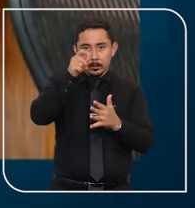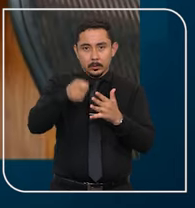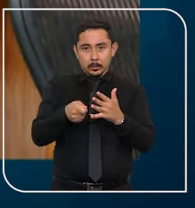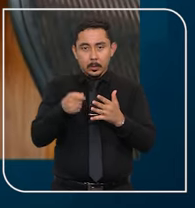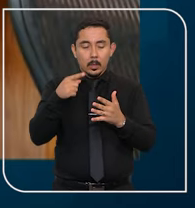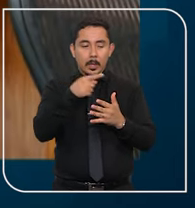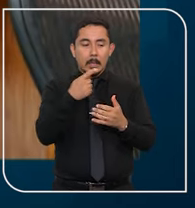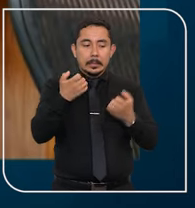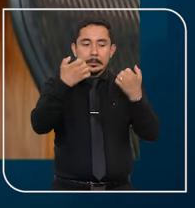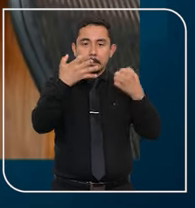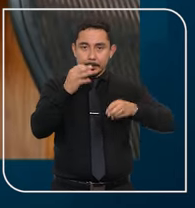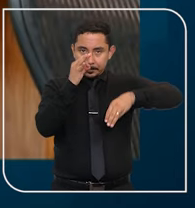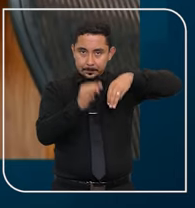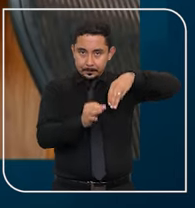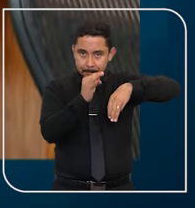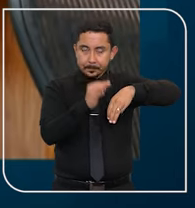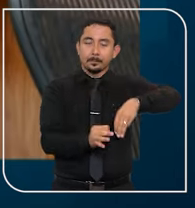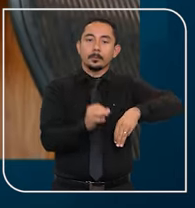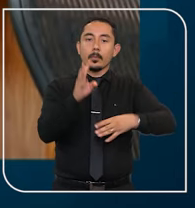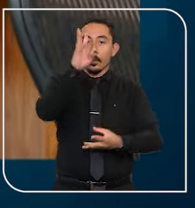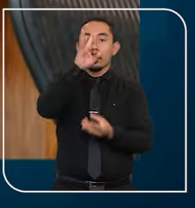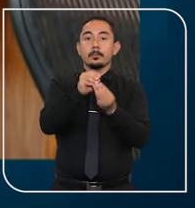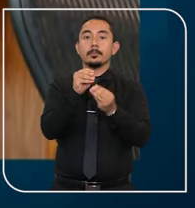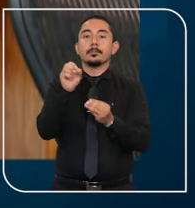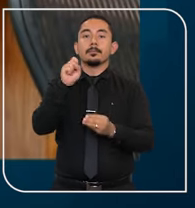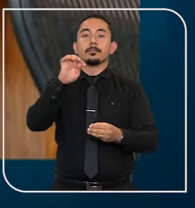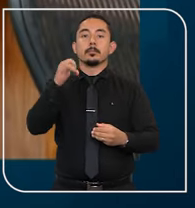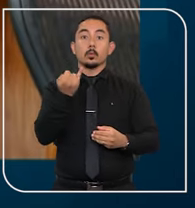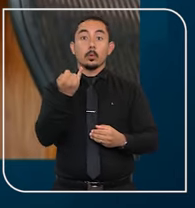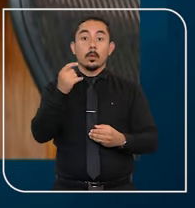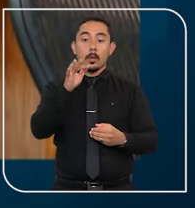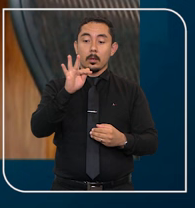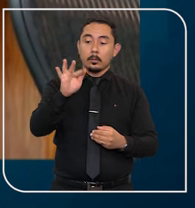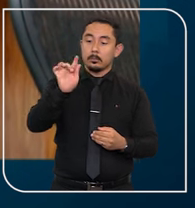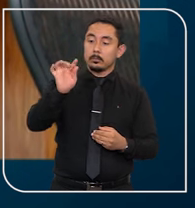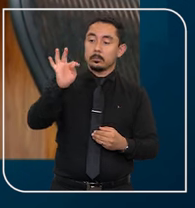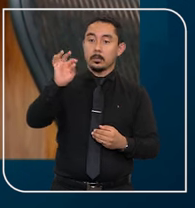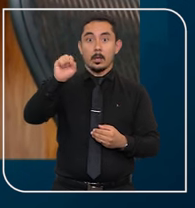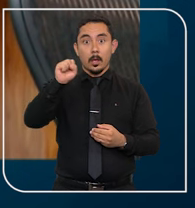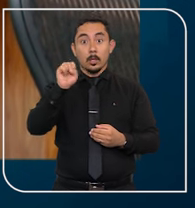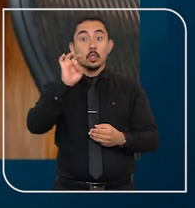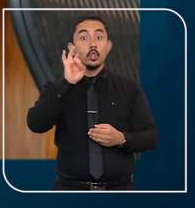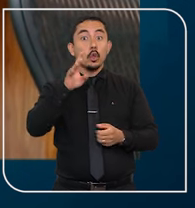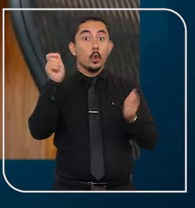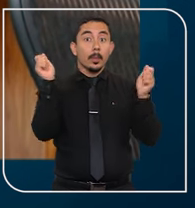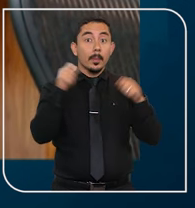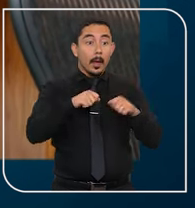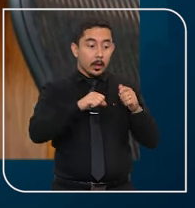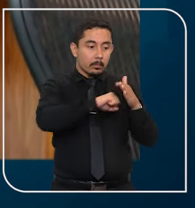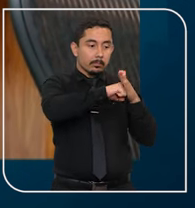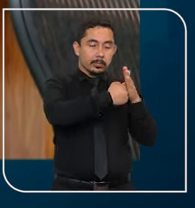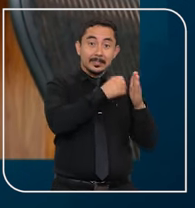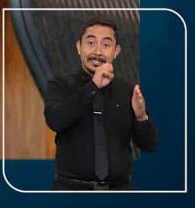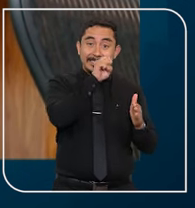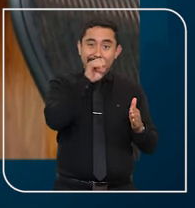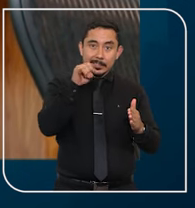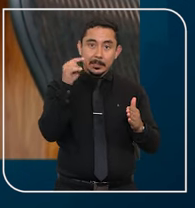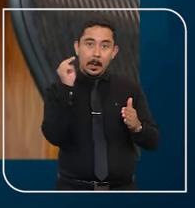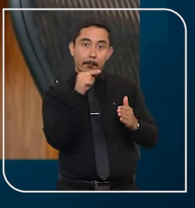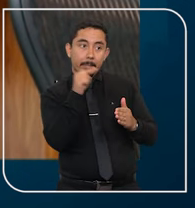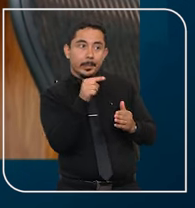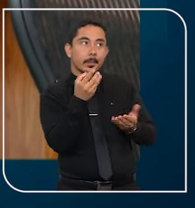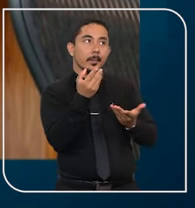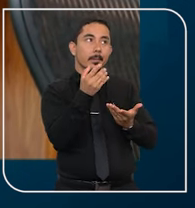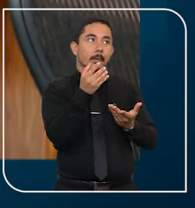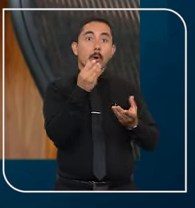Antônio Carlos Ferreira explicou que o entendimento do STJ é de que o FGTS só pode ser alvo de restrição em